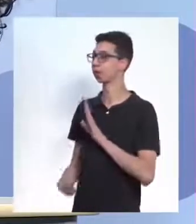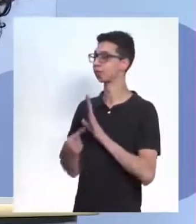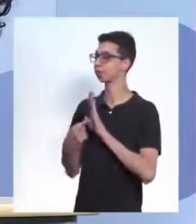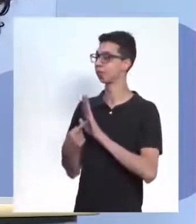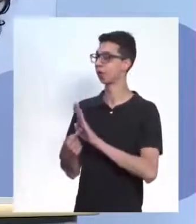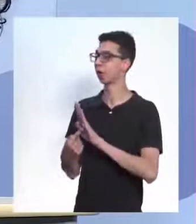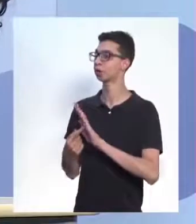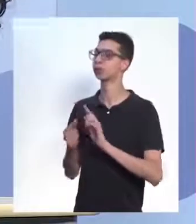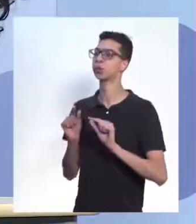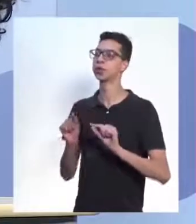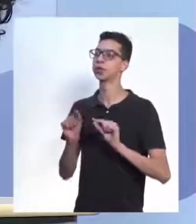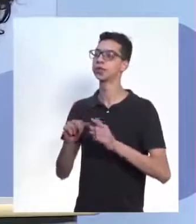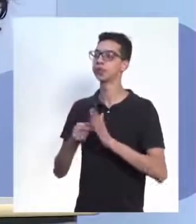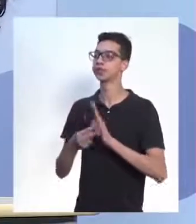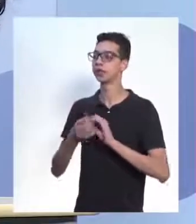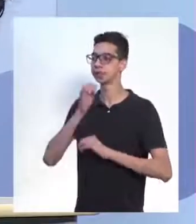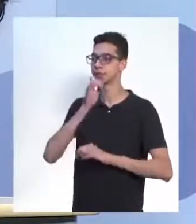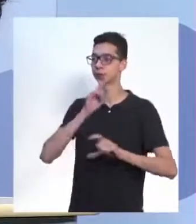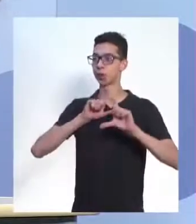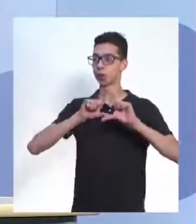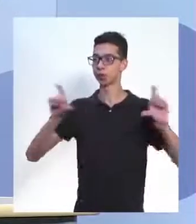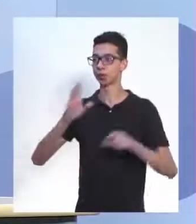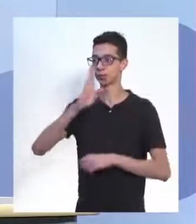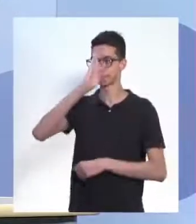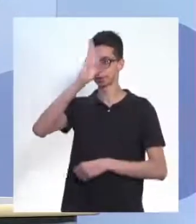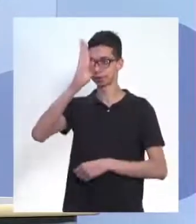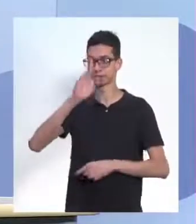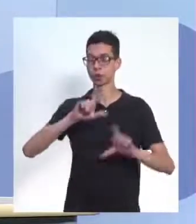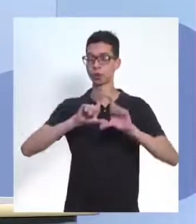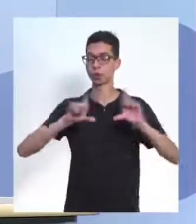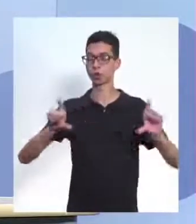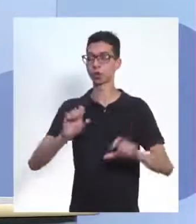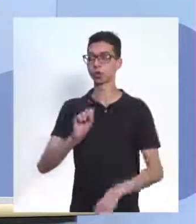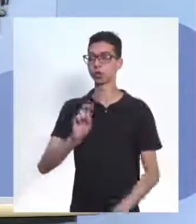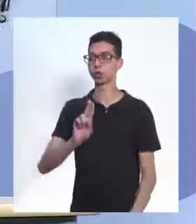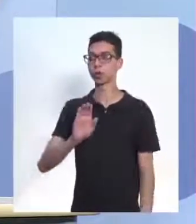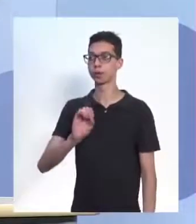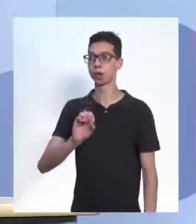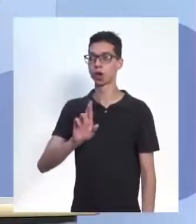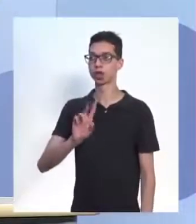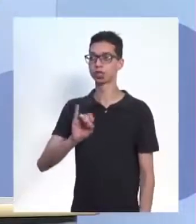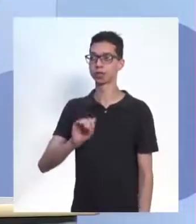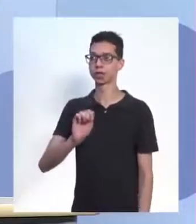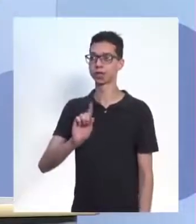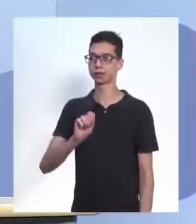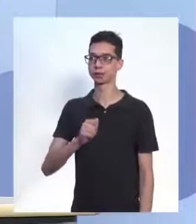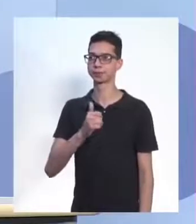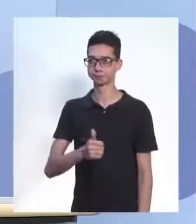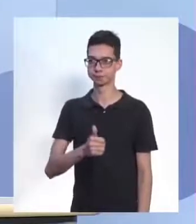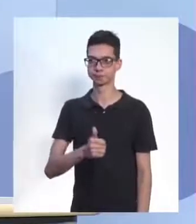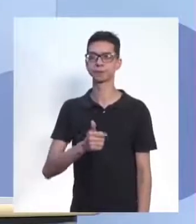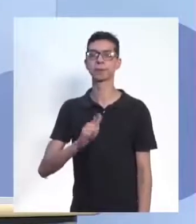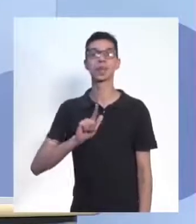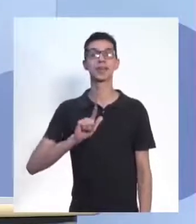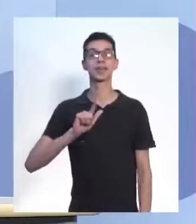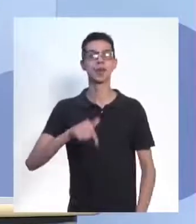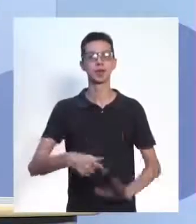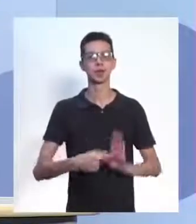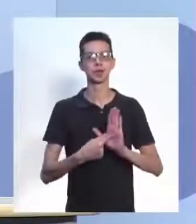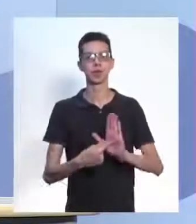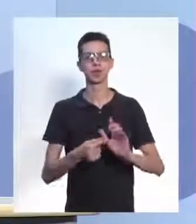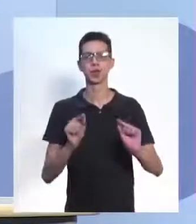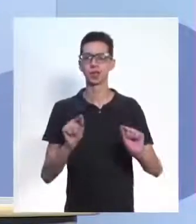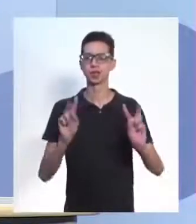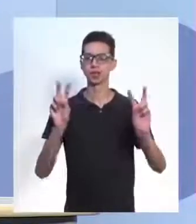de uma oração principal para uma oração subordinada. Aí depois a gente vai mostrar a relação